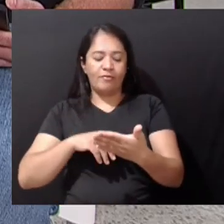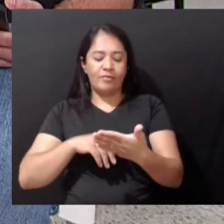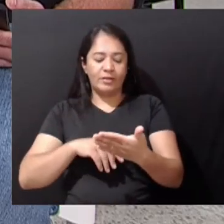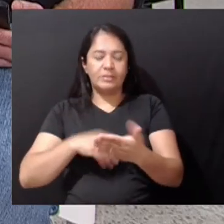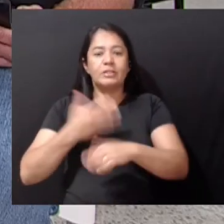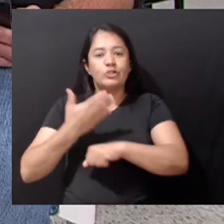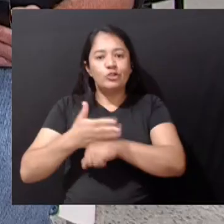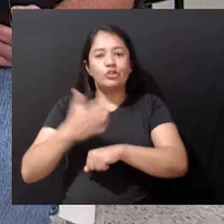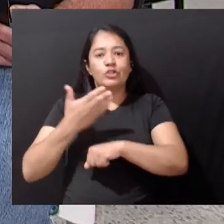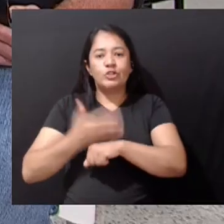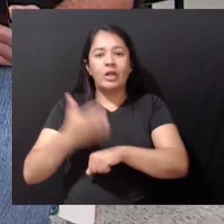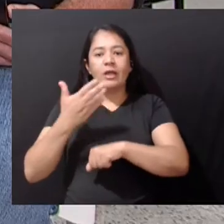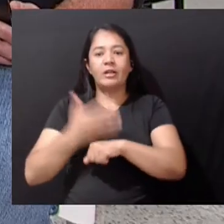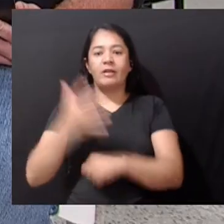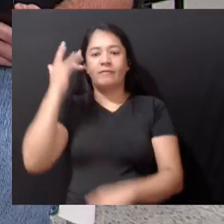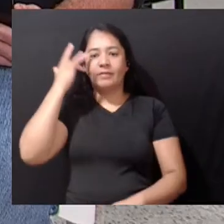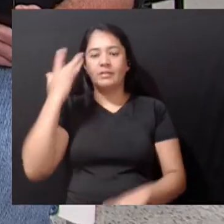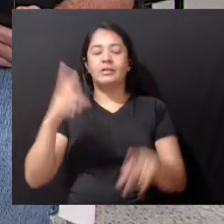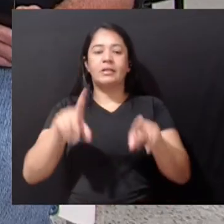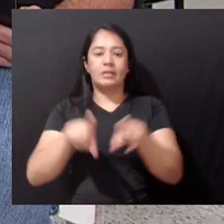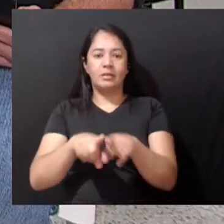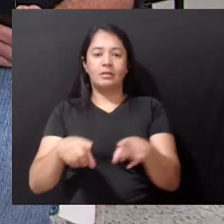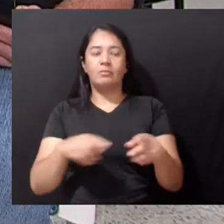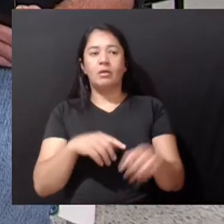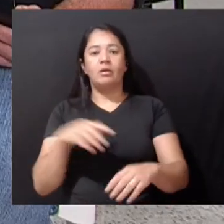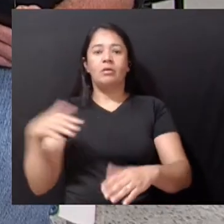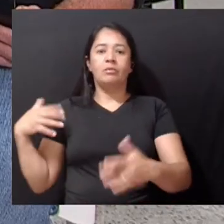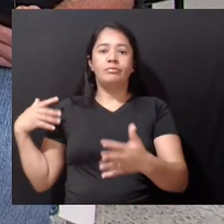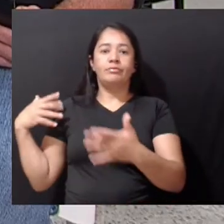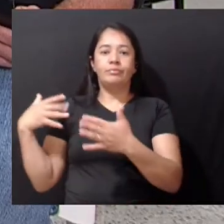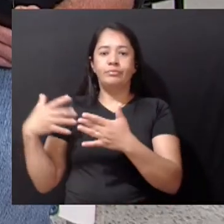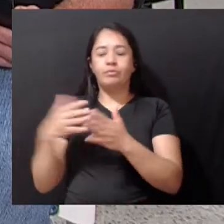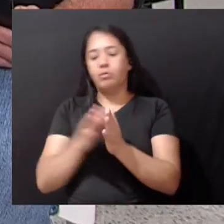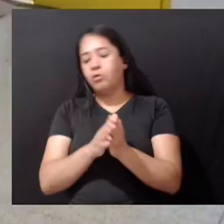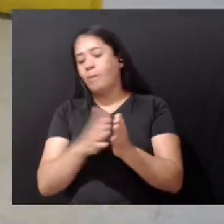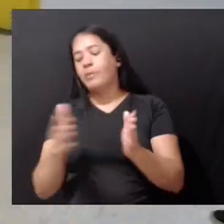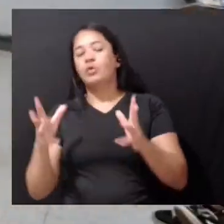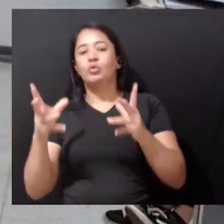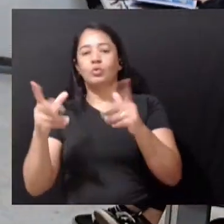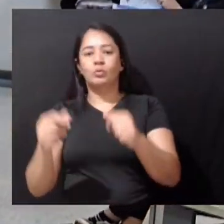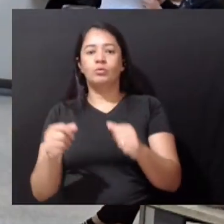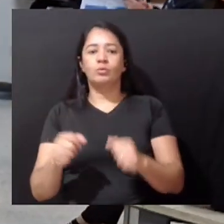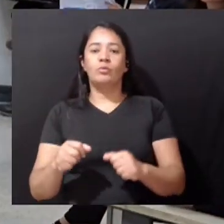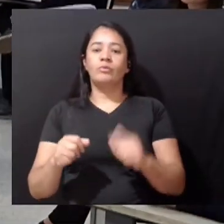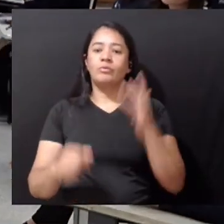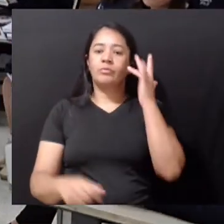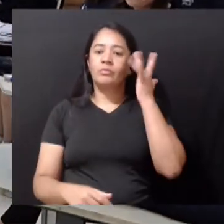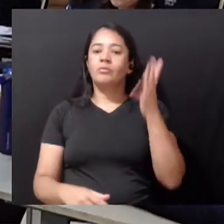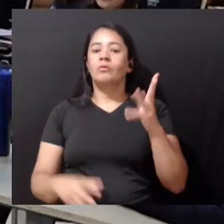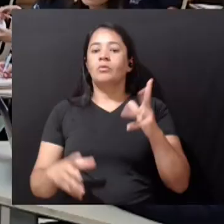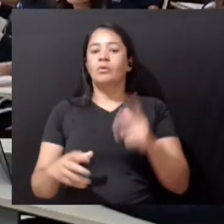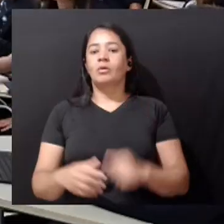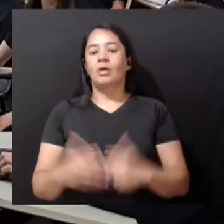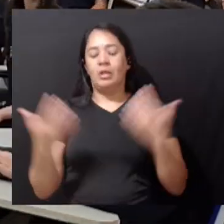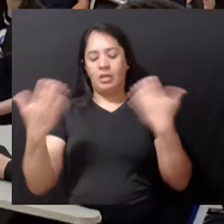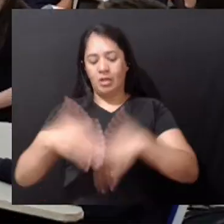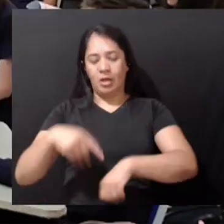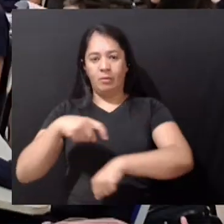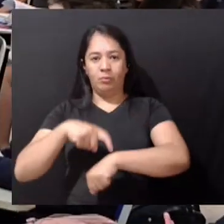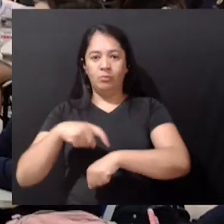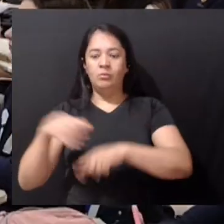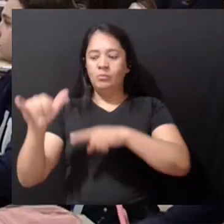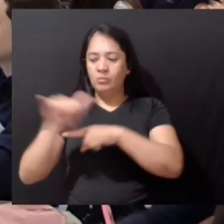facilitados também para eles ao longo desse período, tudo isso facilita muito a estratégia de